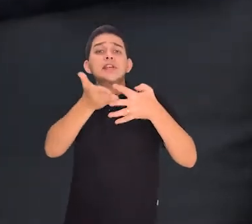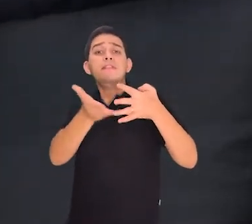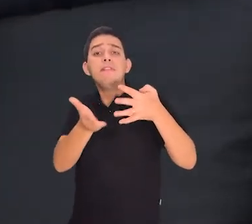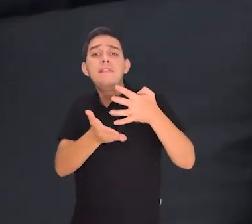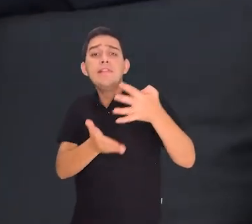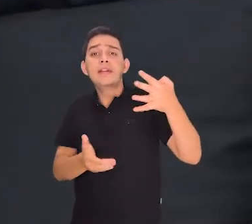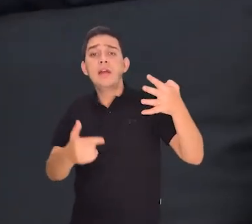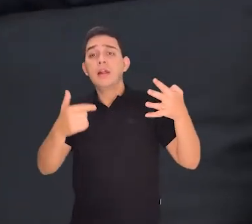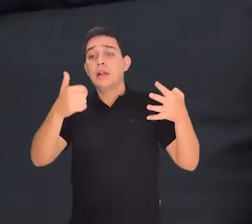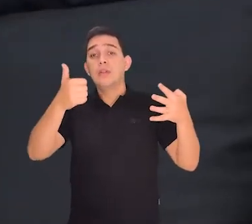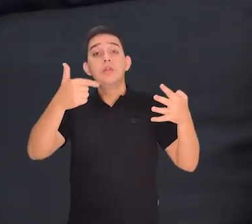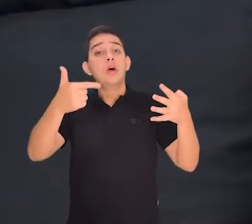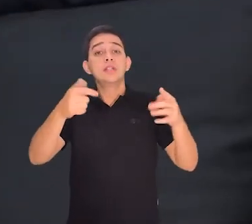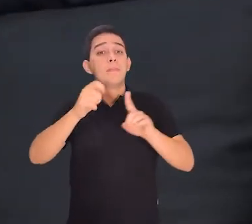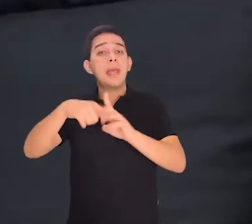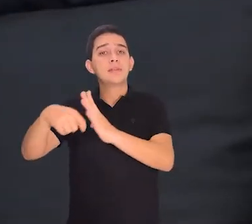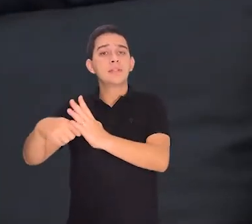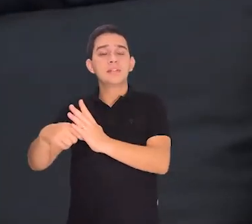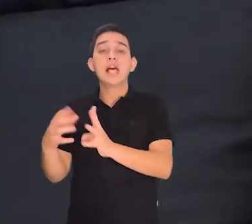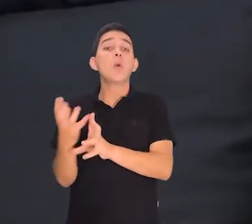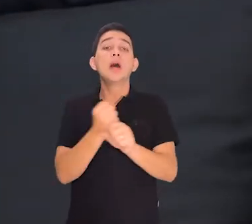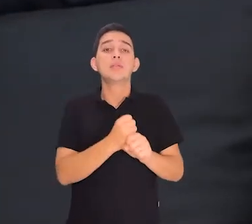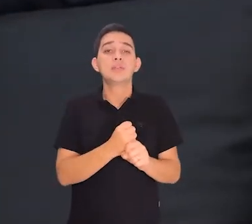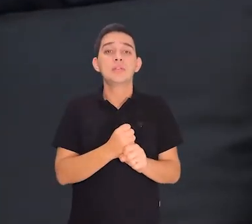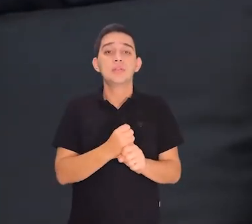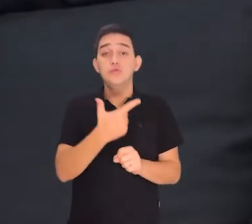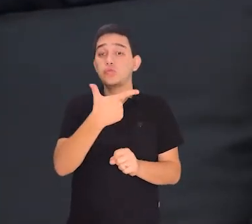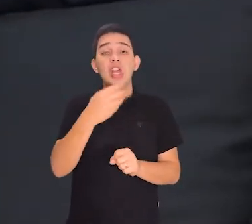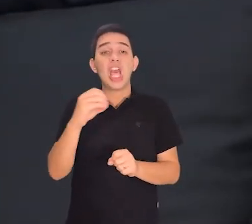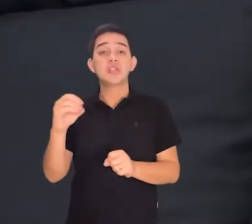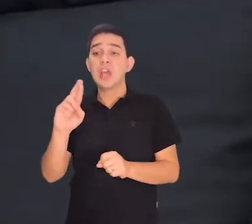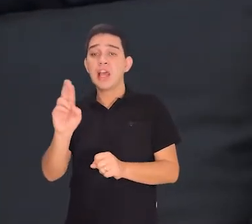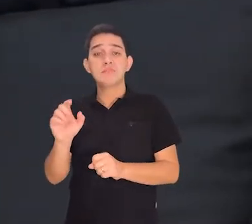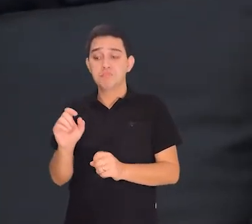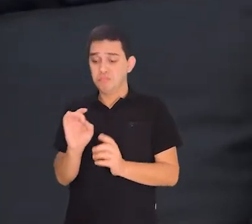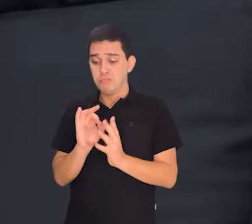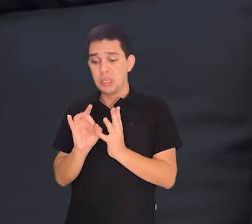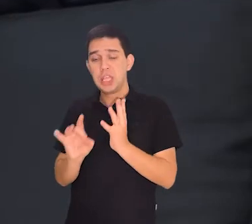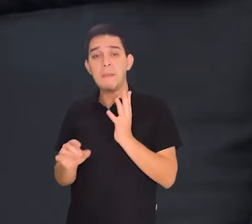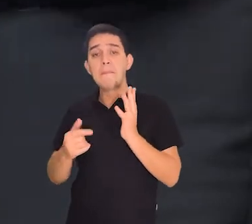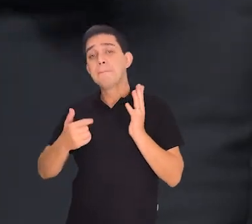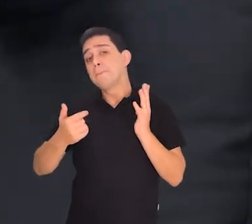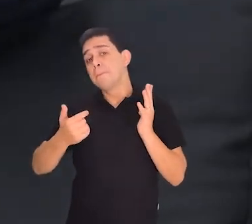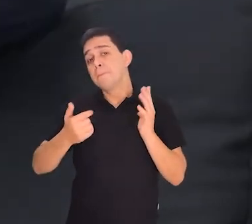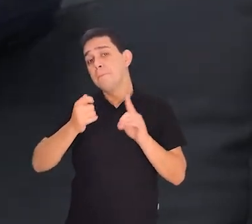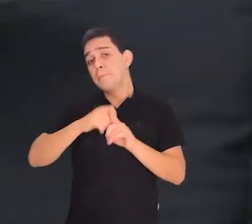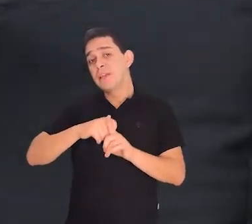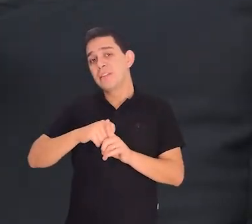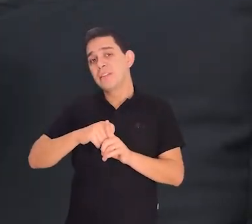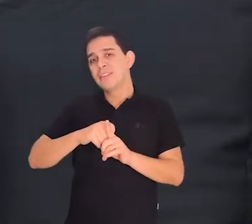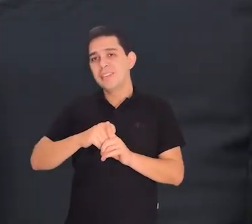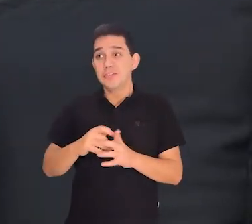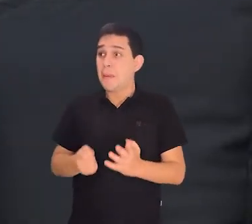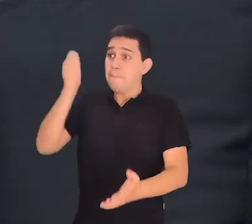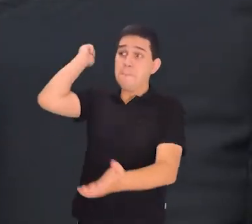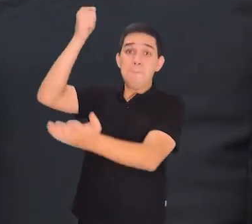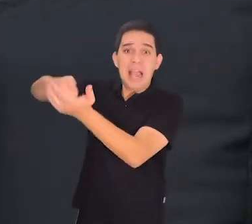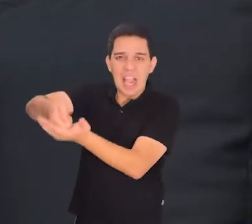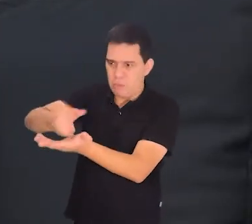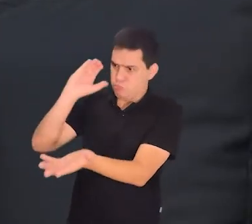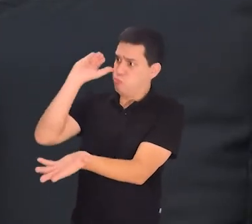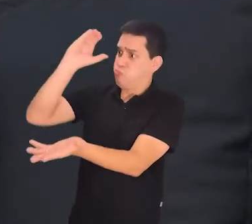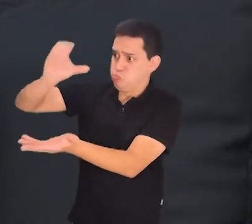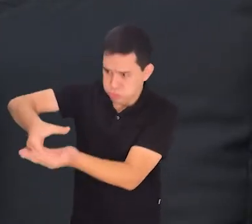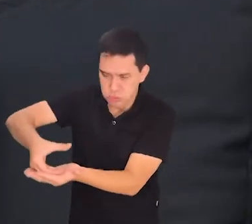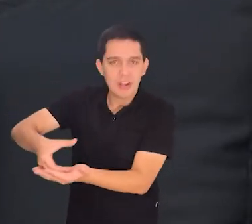Vai dar R$250 por mês. Eu não inventei uma conta nova. Eu só estou simplificando. Ao invés de condensar em R$3.000 por ano